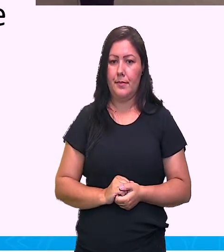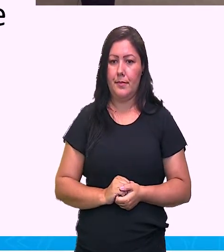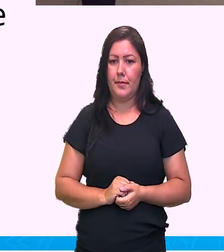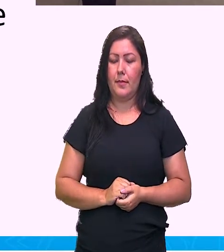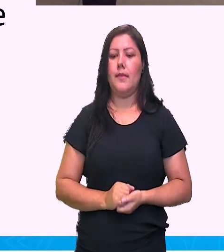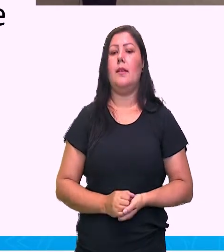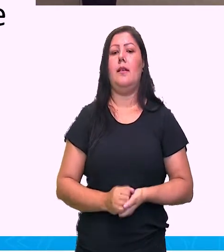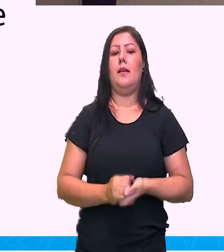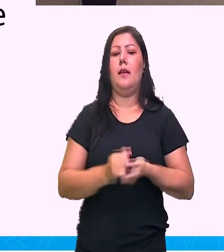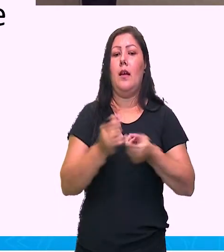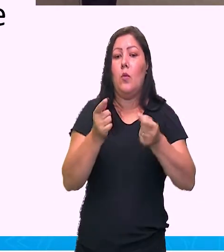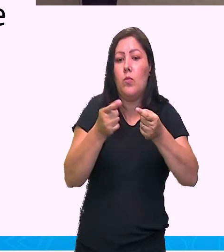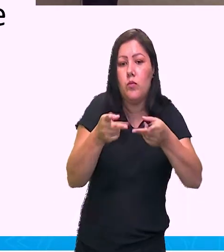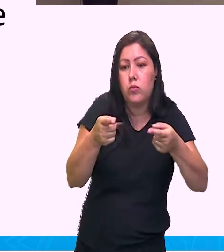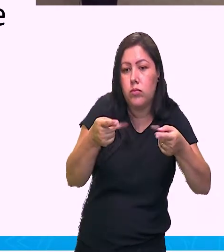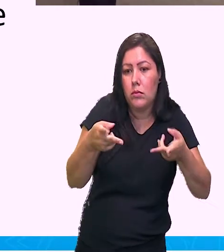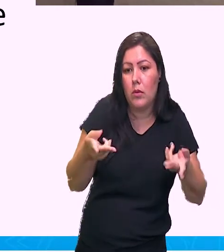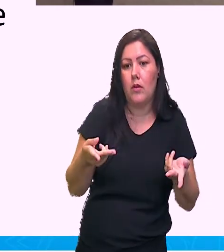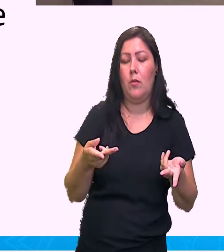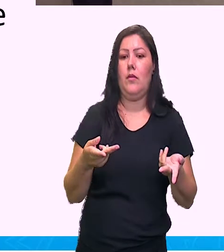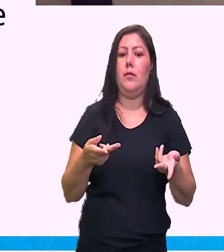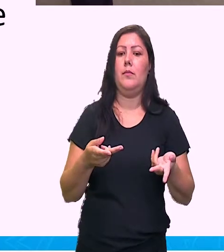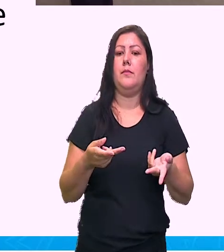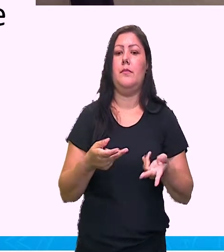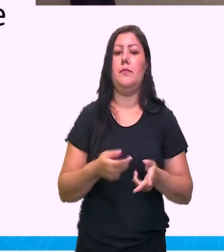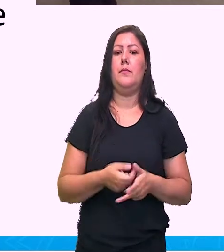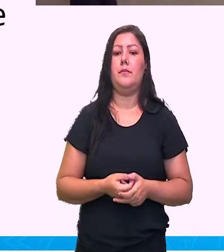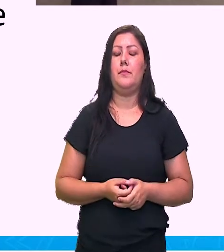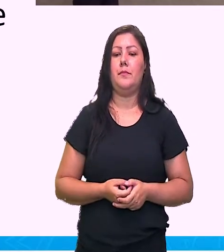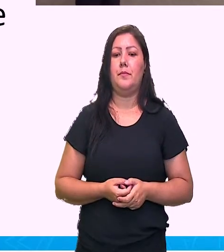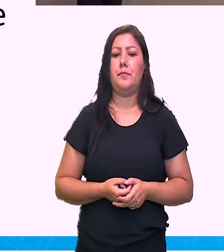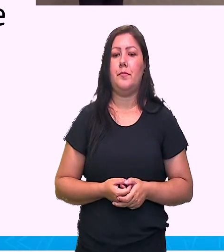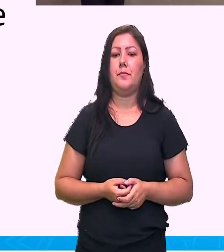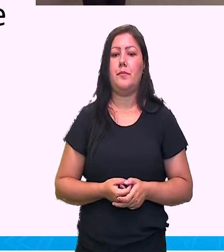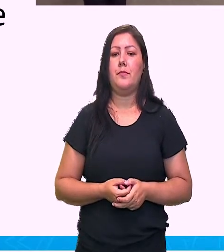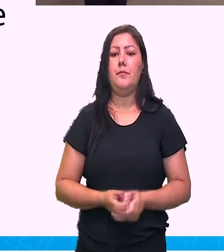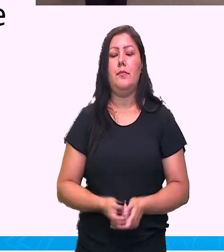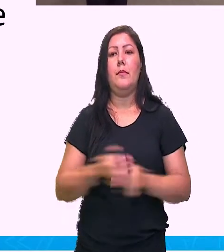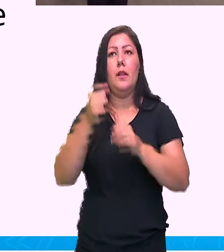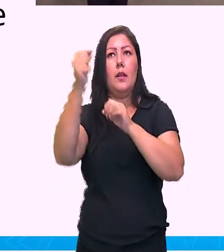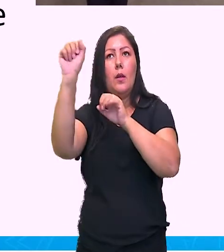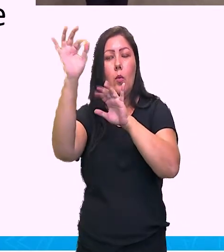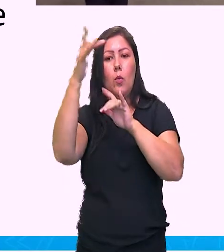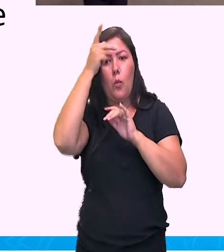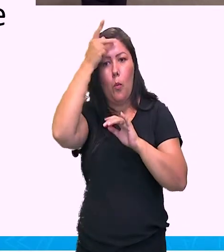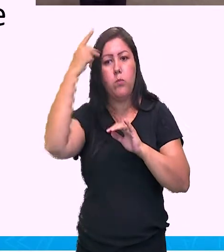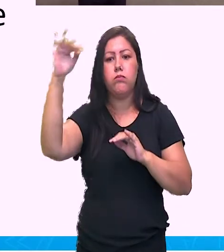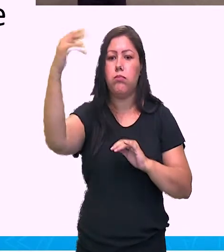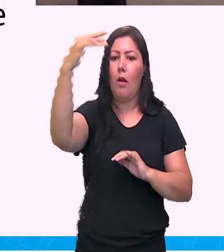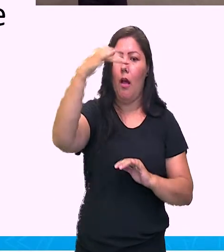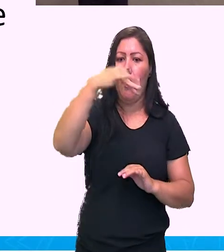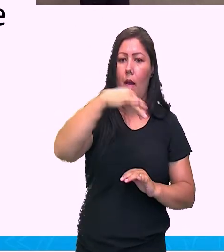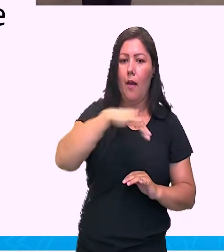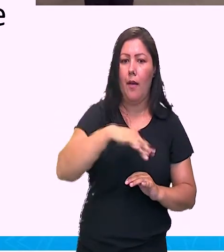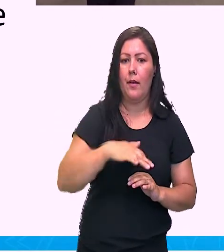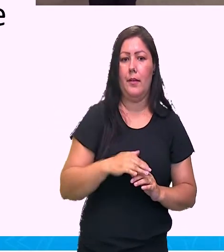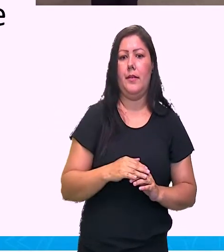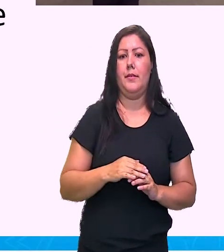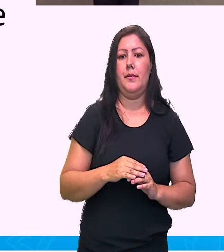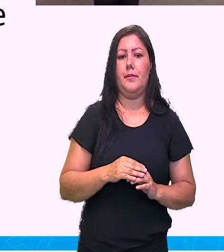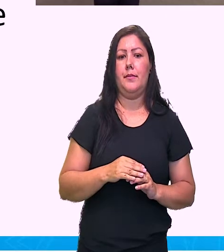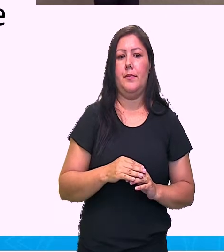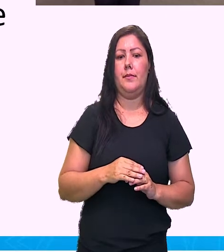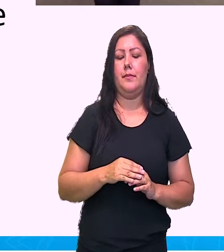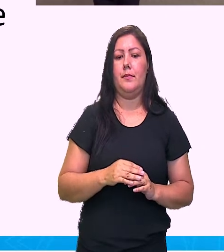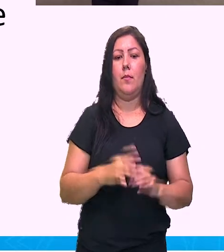pode ter interesse comercial, a imigração, segurança internacional,